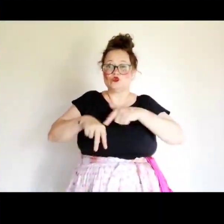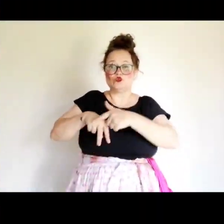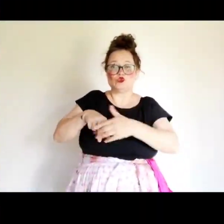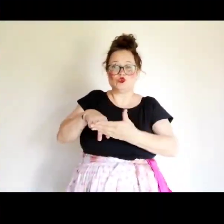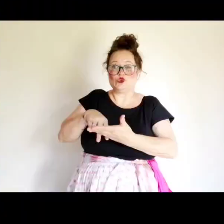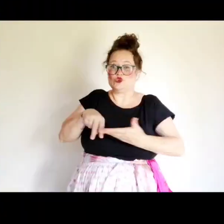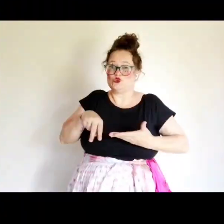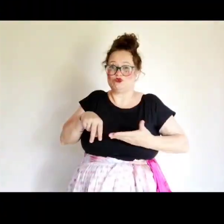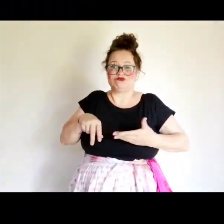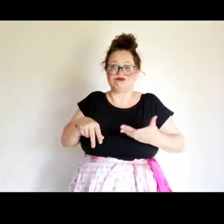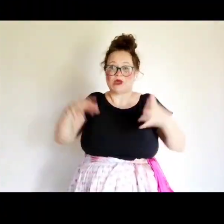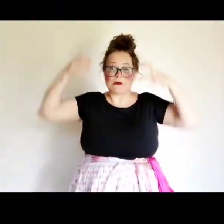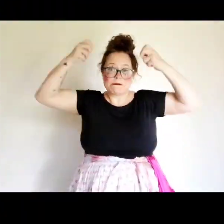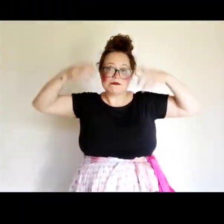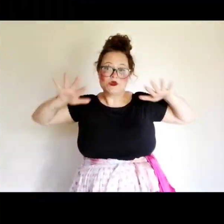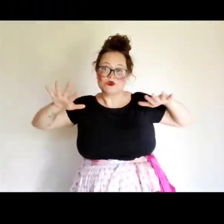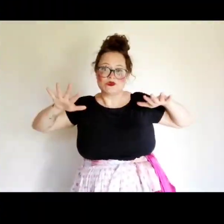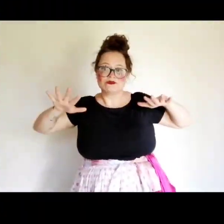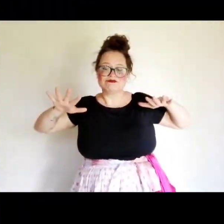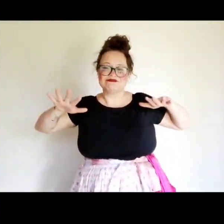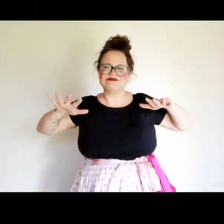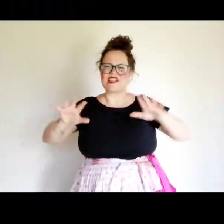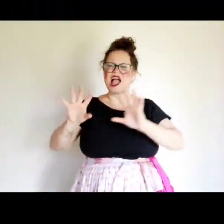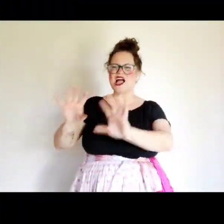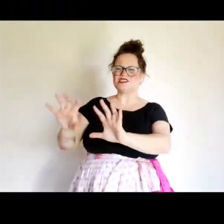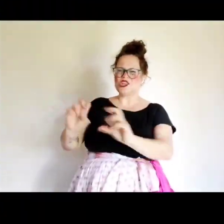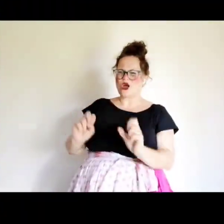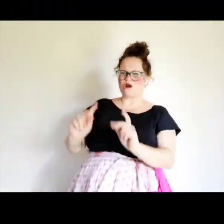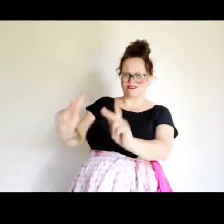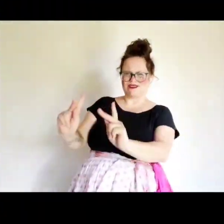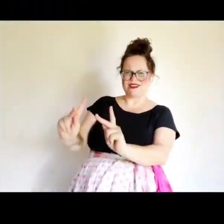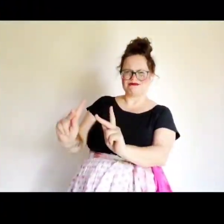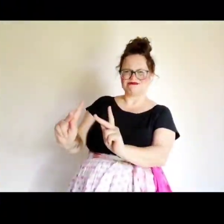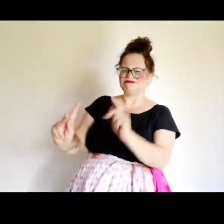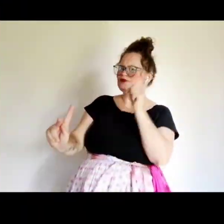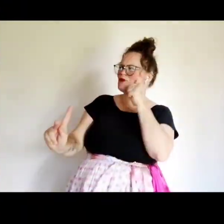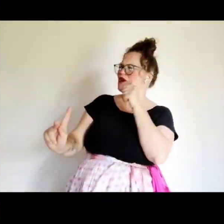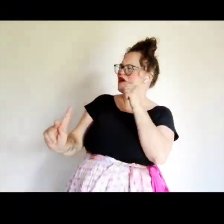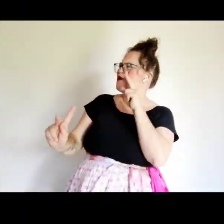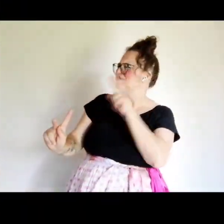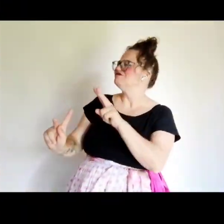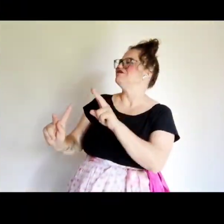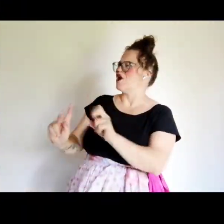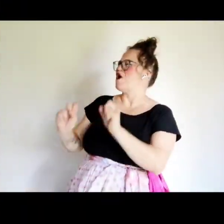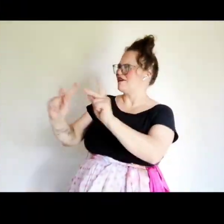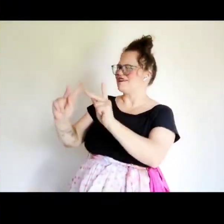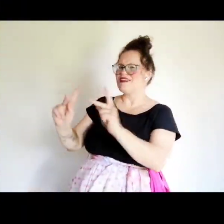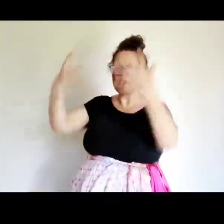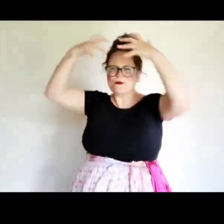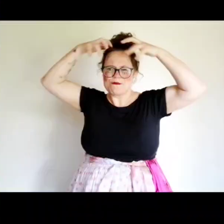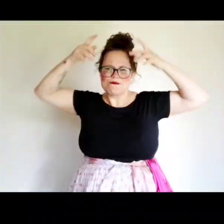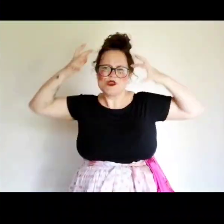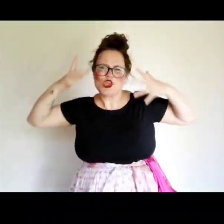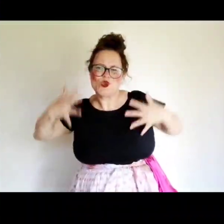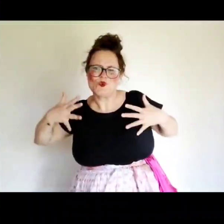e a peruca, nada mais. Ela olhou e falou, assim já tá pronto, só de peruca e